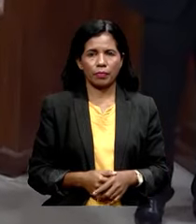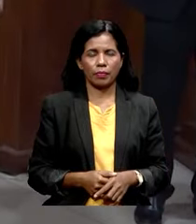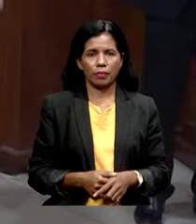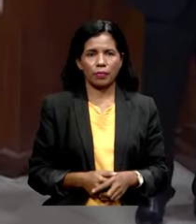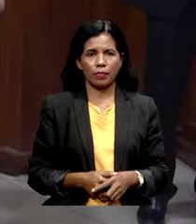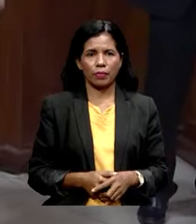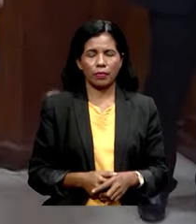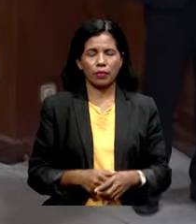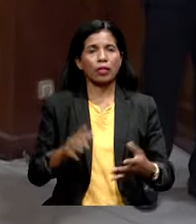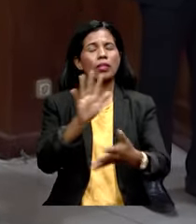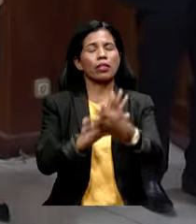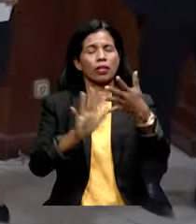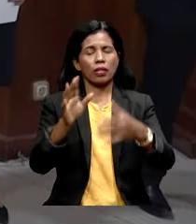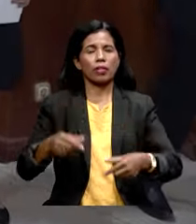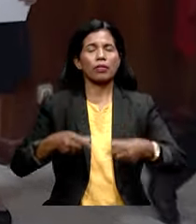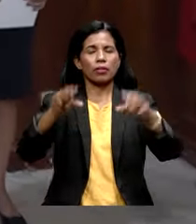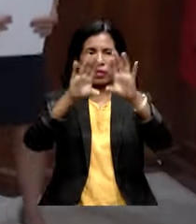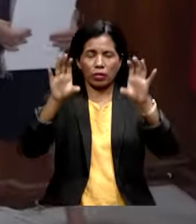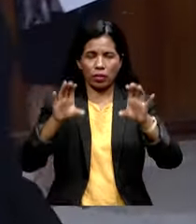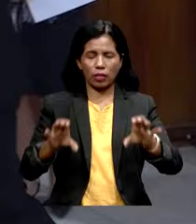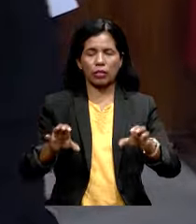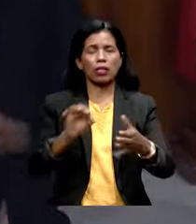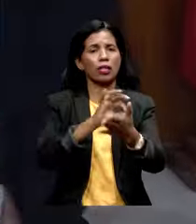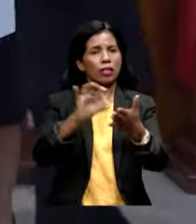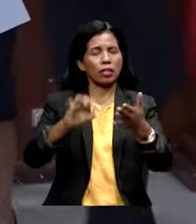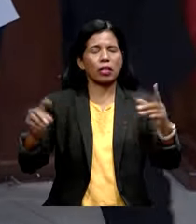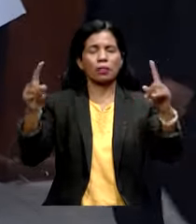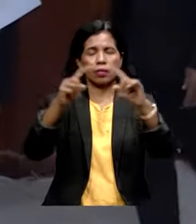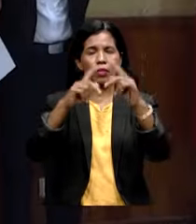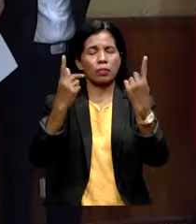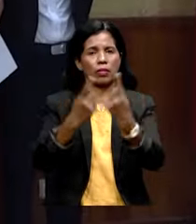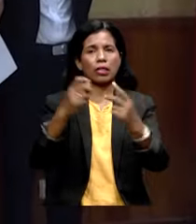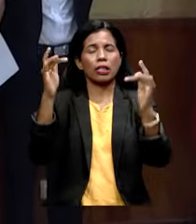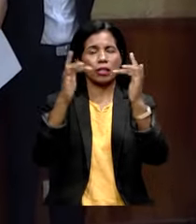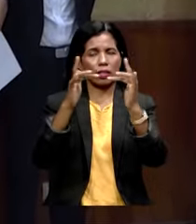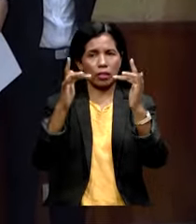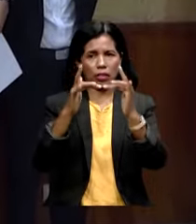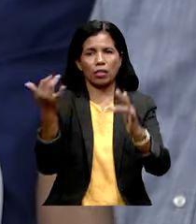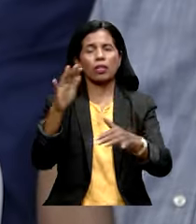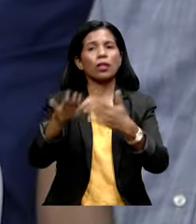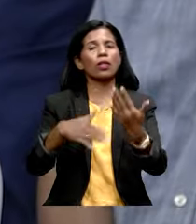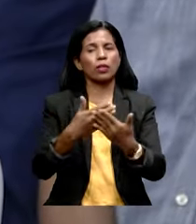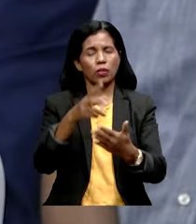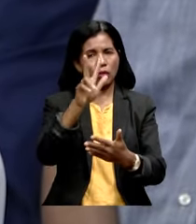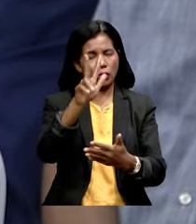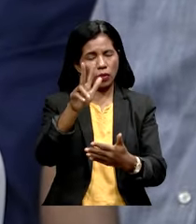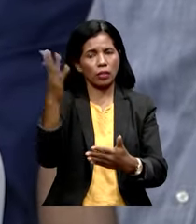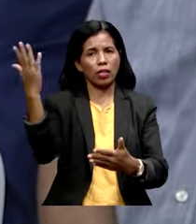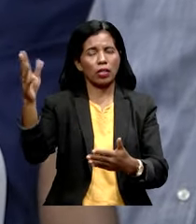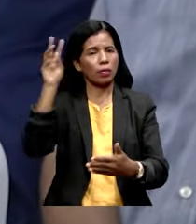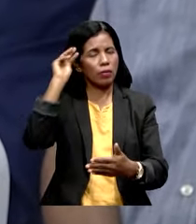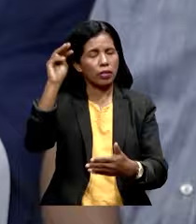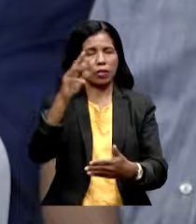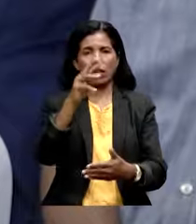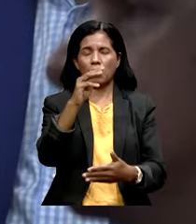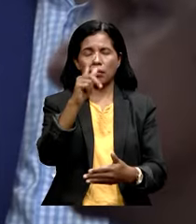E a cerimônia de atribuição certificado registração da empresa Internet Service Provider Tolo Nebehalau e Salão Ministério de